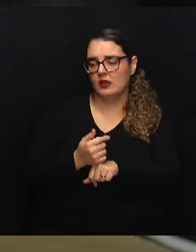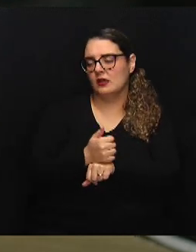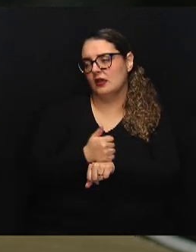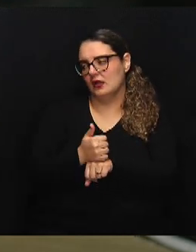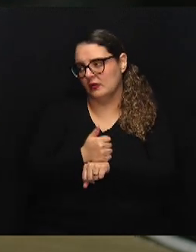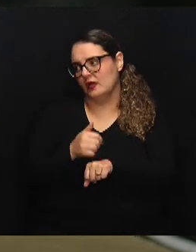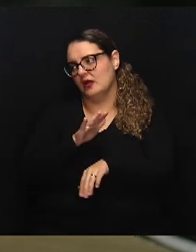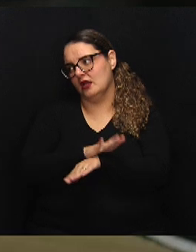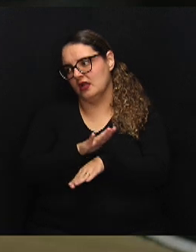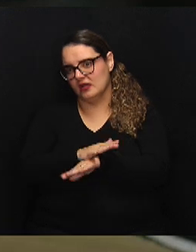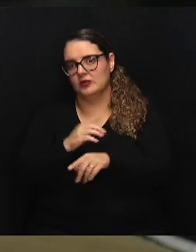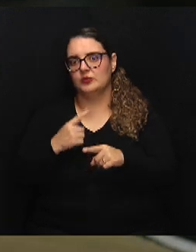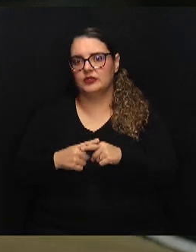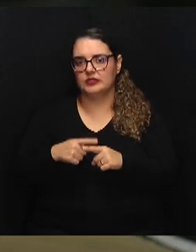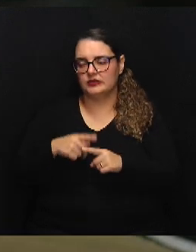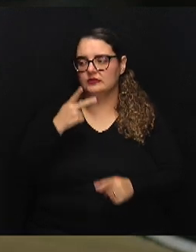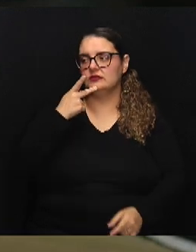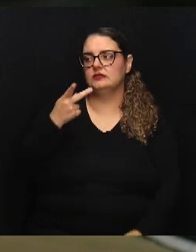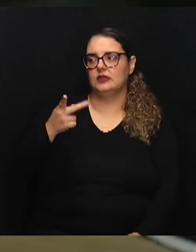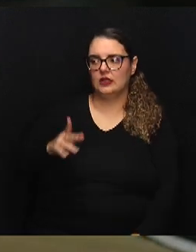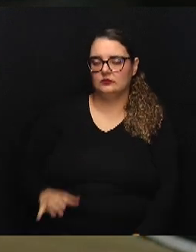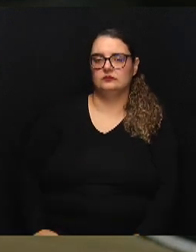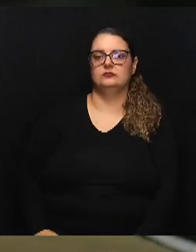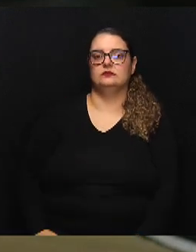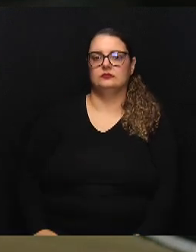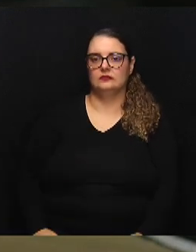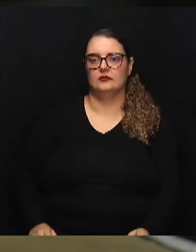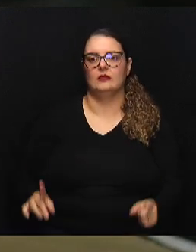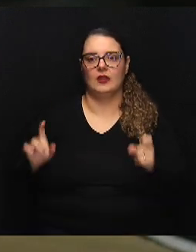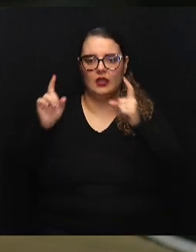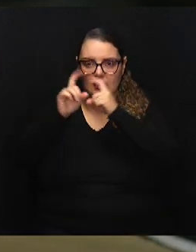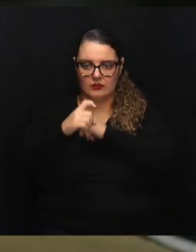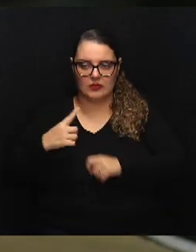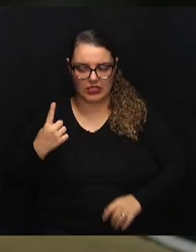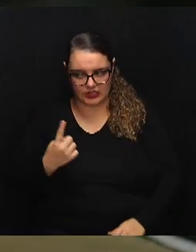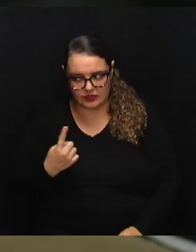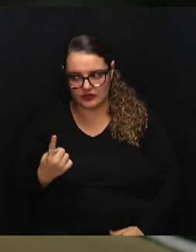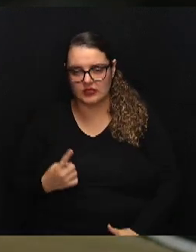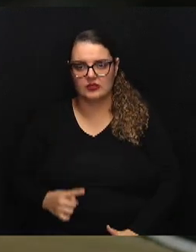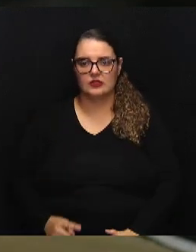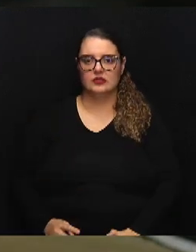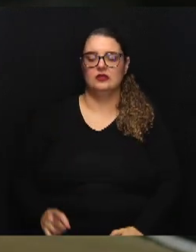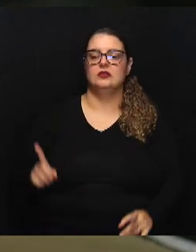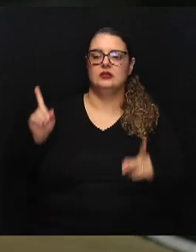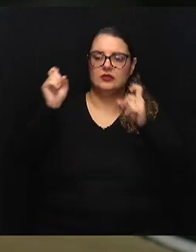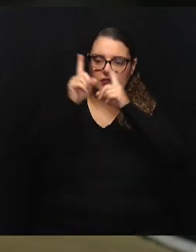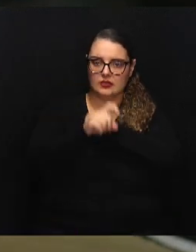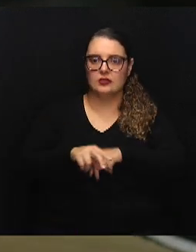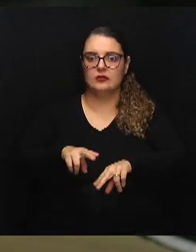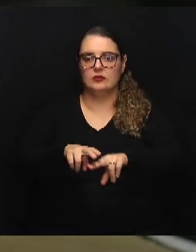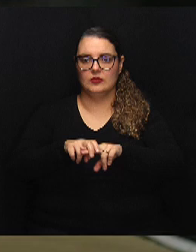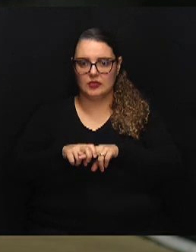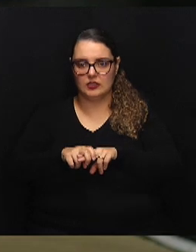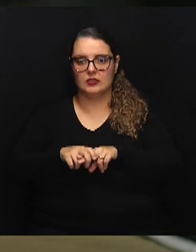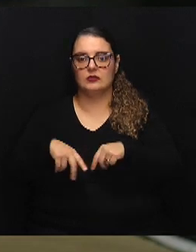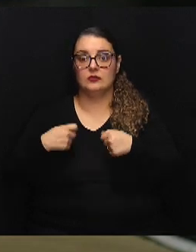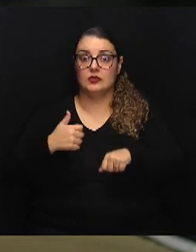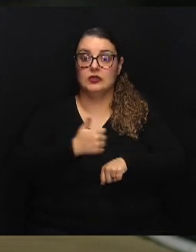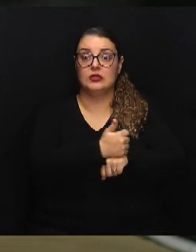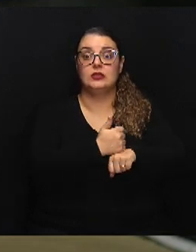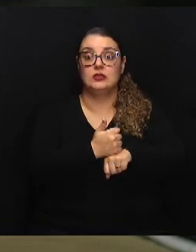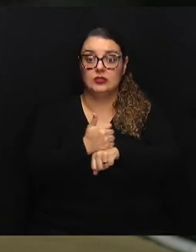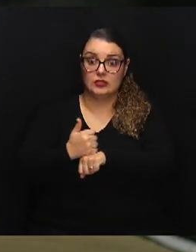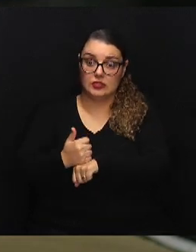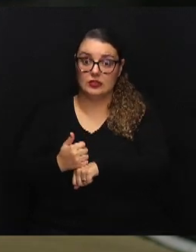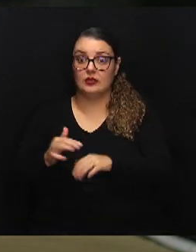profissional, porque eu vou te falar um negócio, é delicado sozinho, a gente é desafiador, e é por isso que a gente precisa de profissionais, e a gente fica